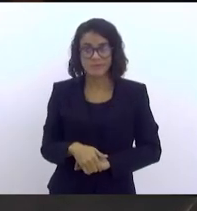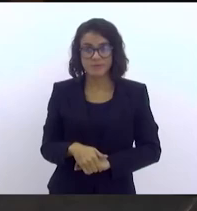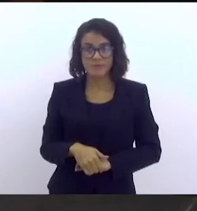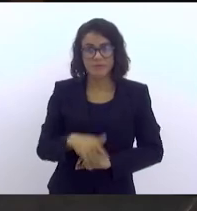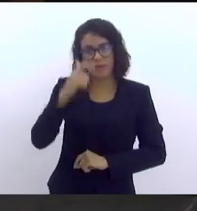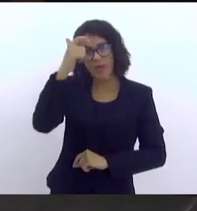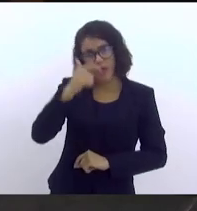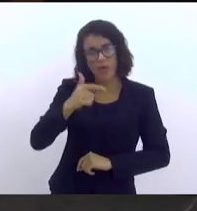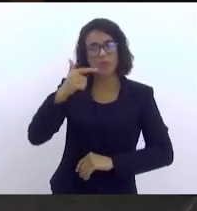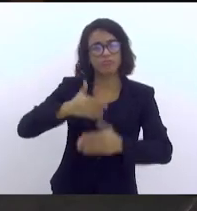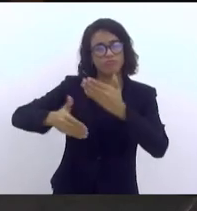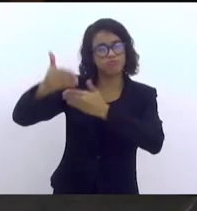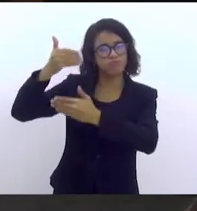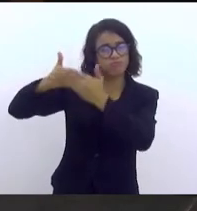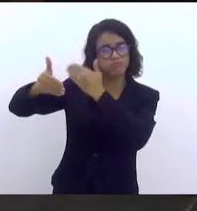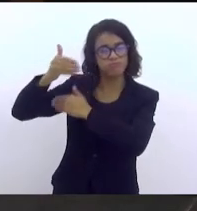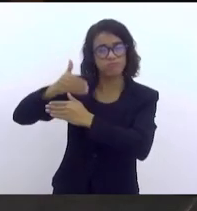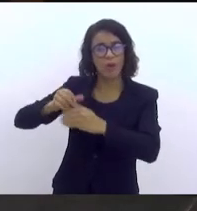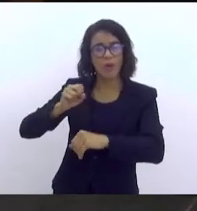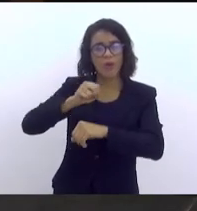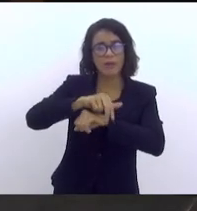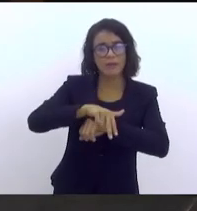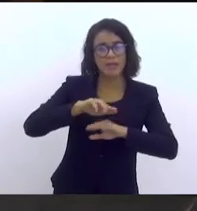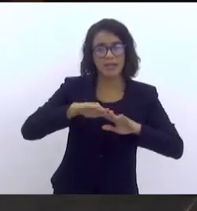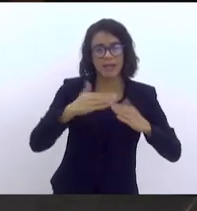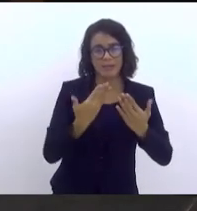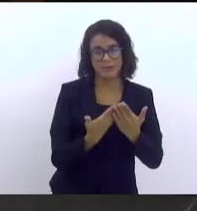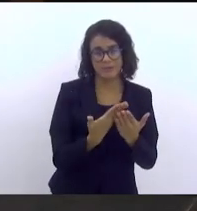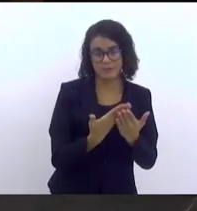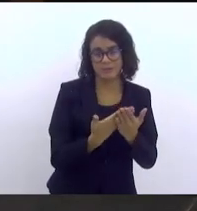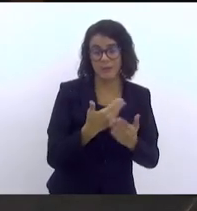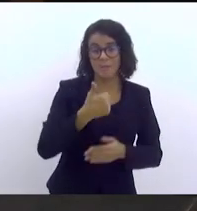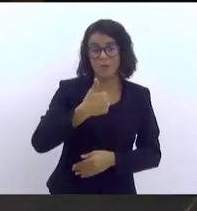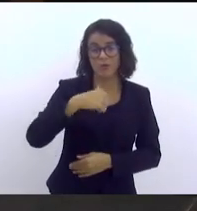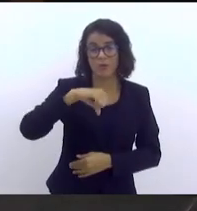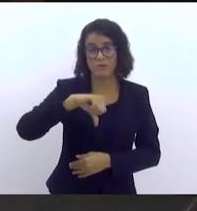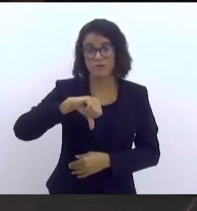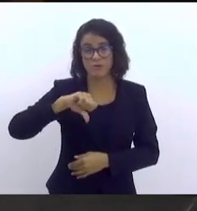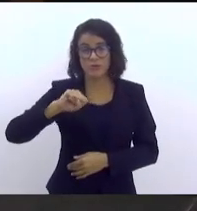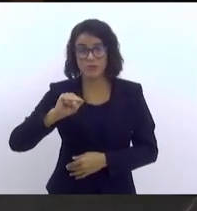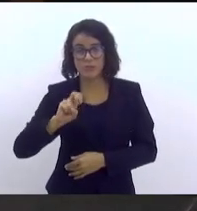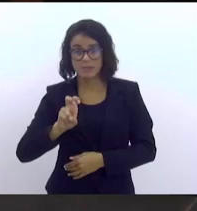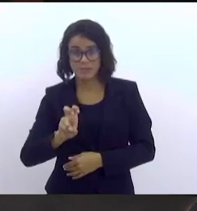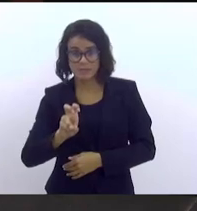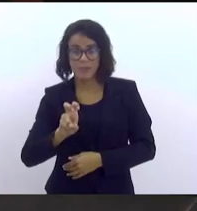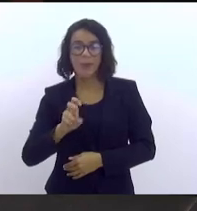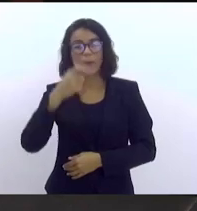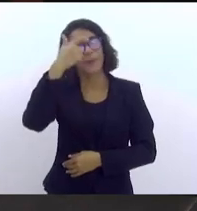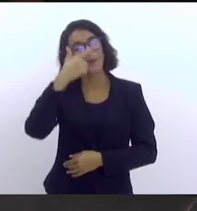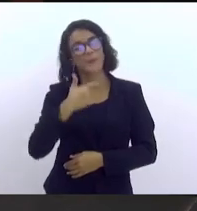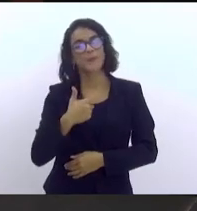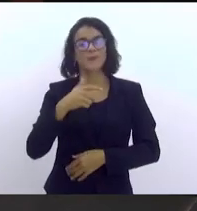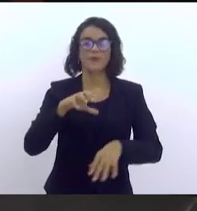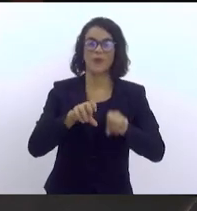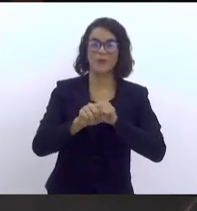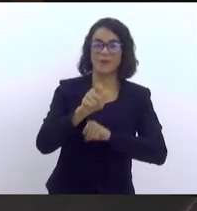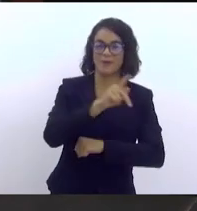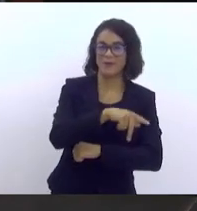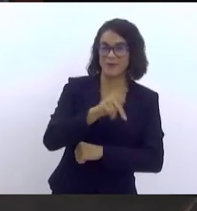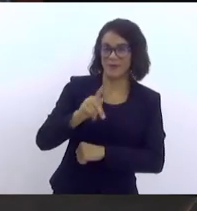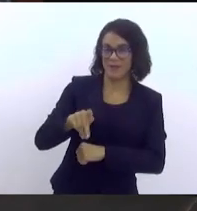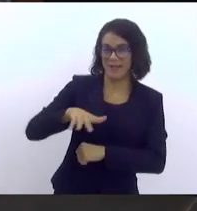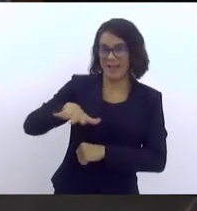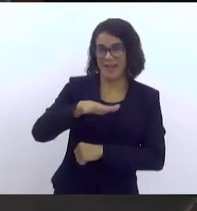eu sou do tempo eu entrei na rede estadual de ensino em 1985 como professora da rede estadual